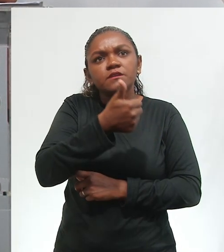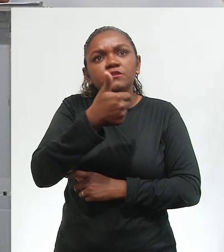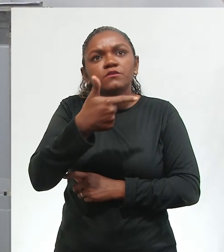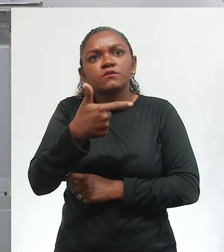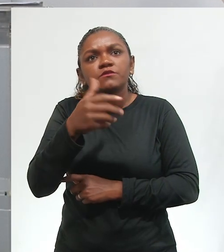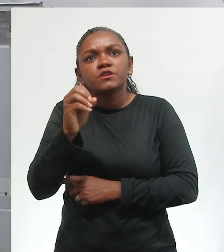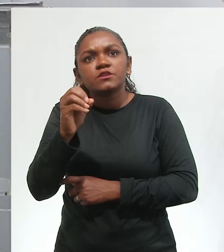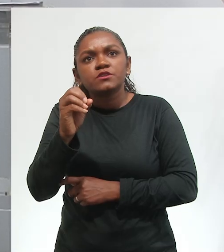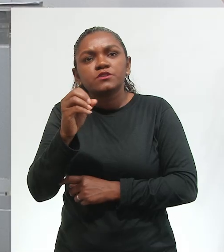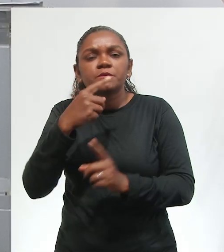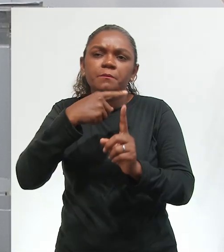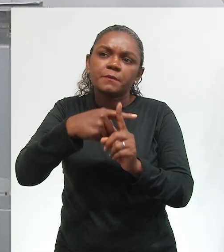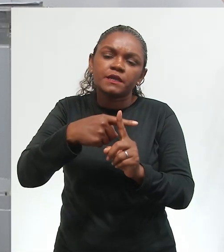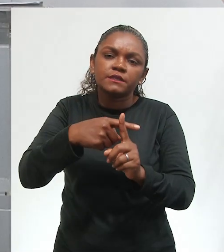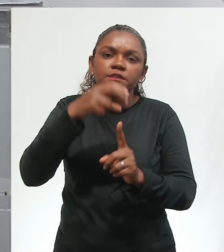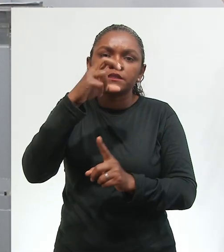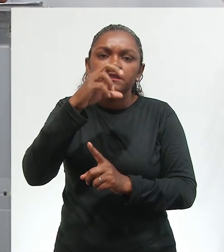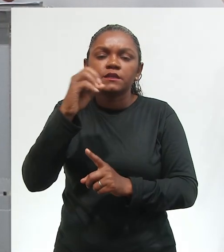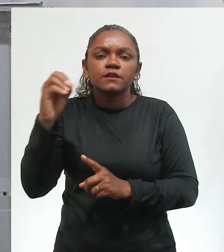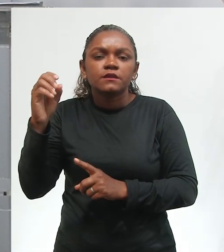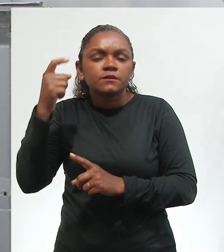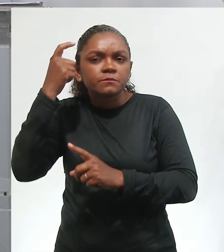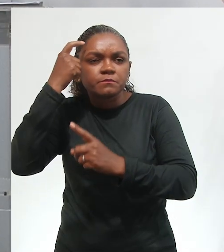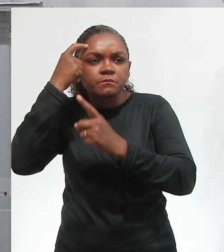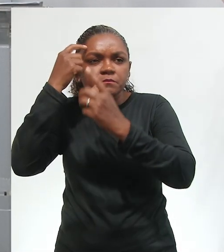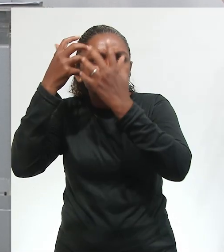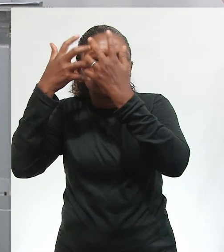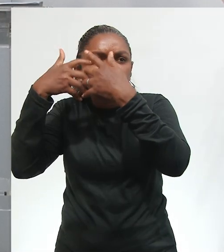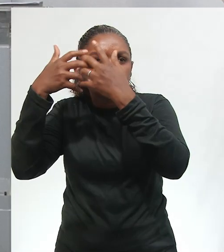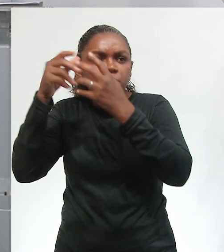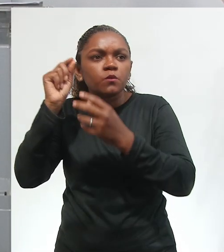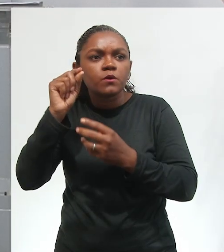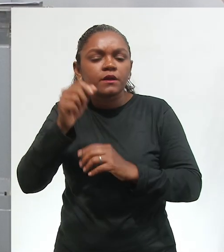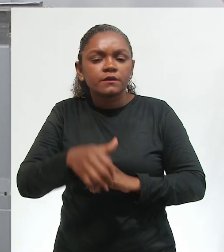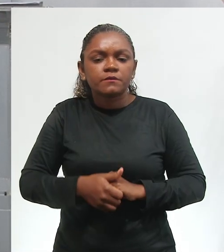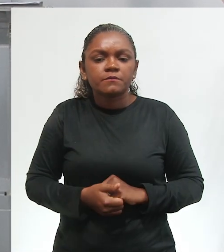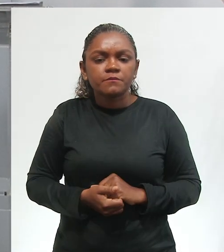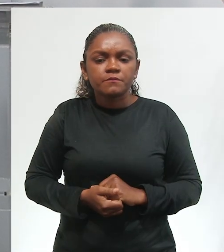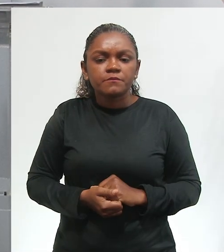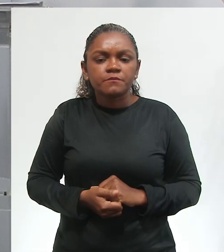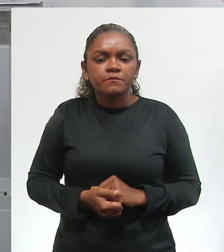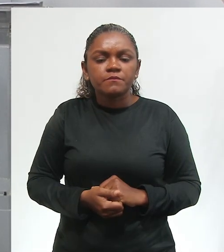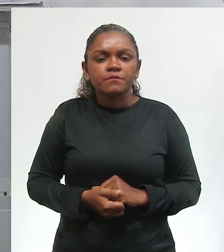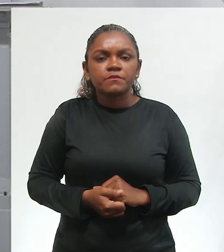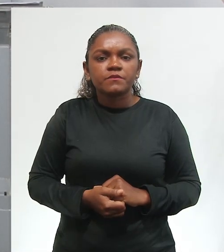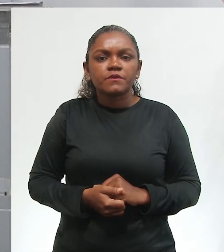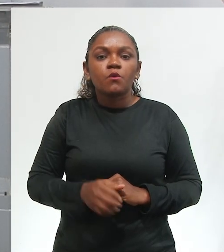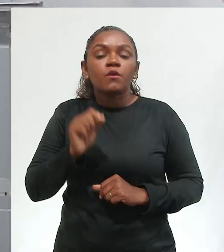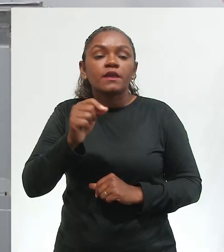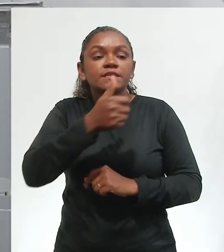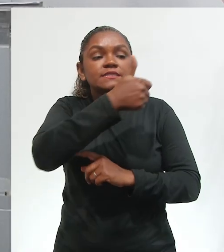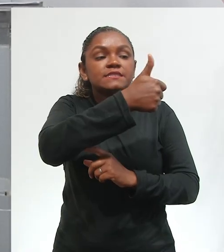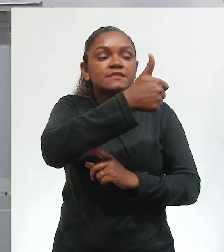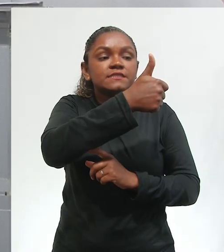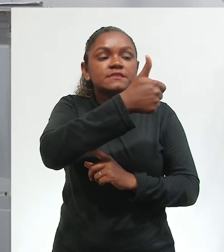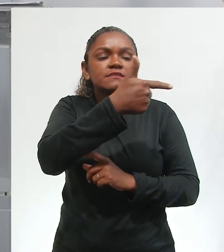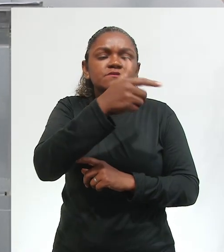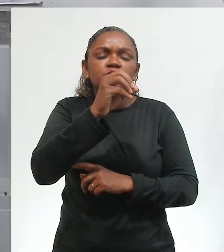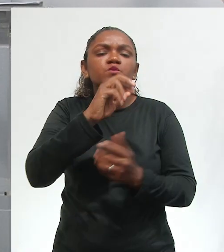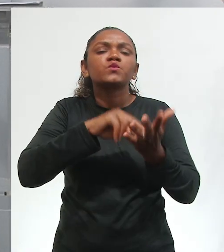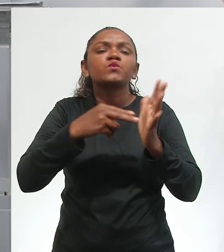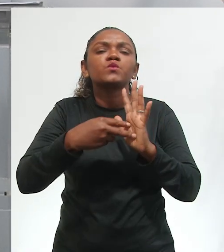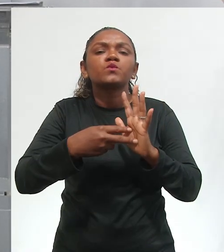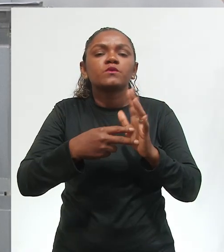120 mais 500, né? Então, eu tenho que pensar que 120 é 100 mais 20. Então, se eu